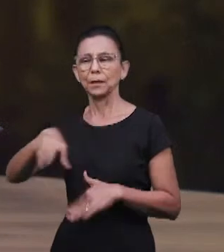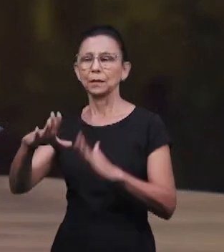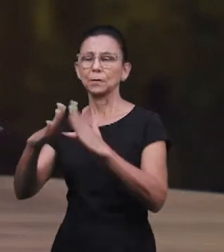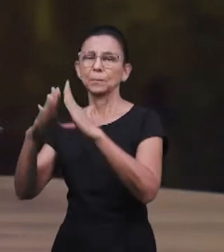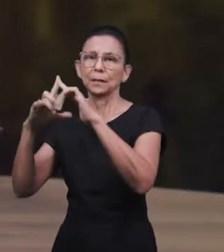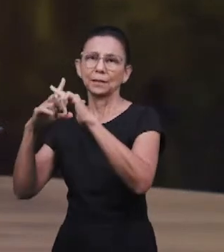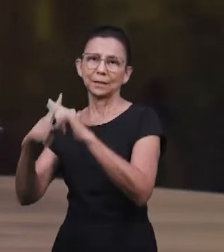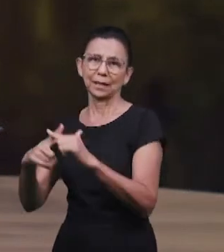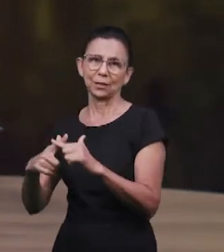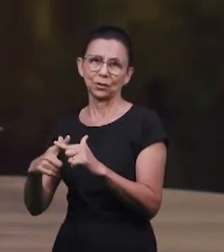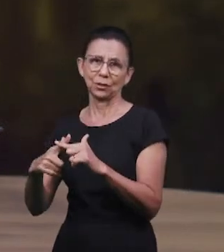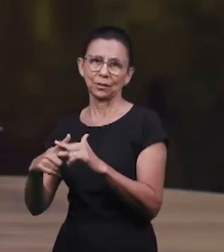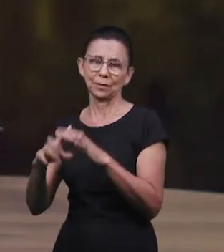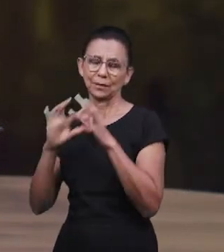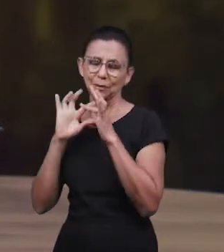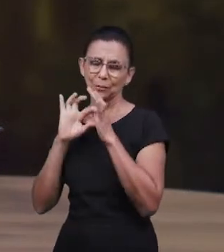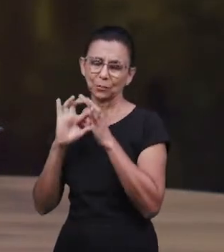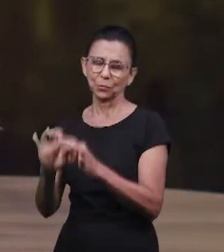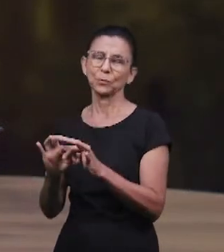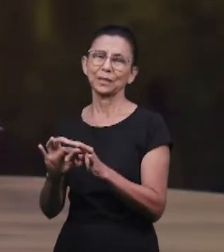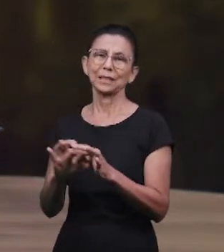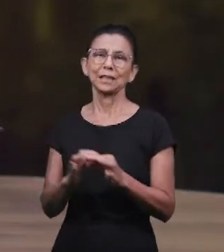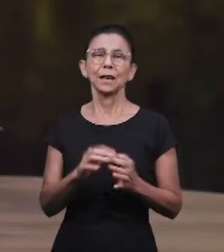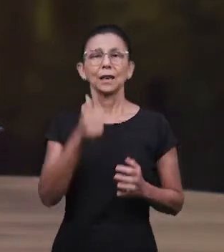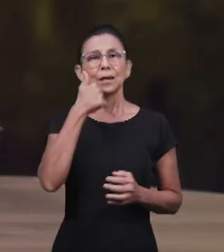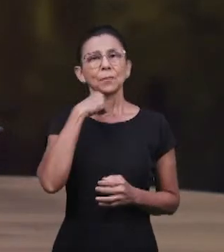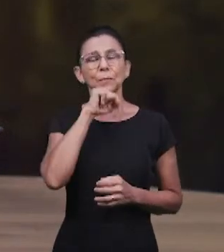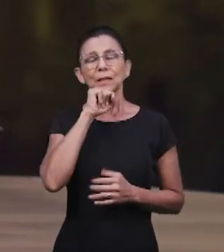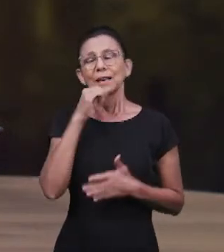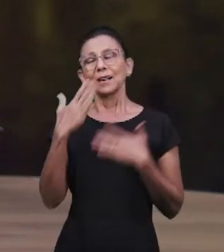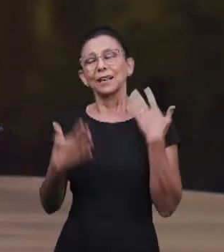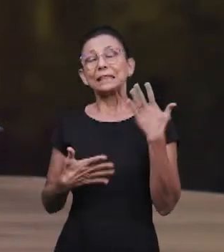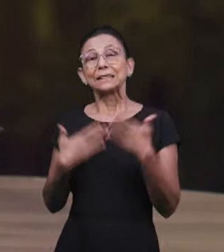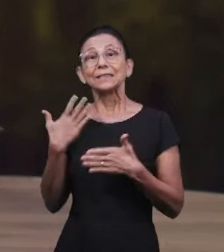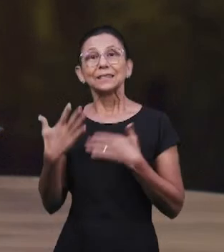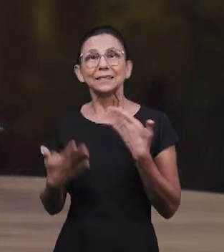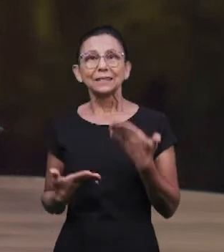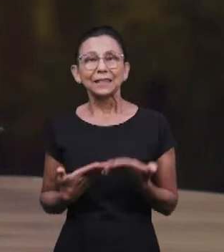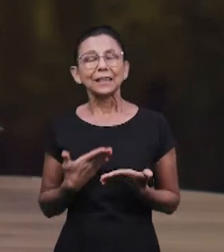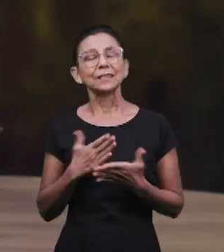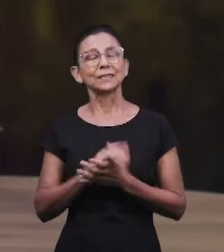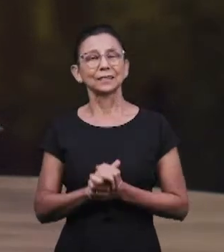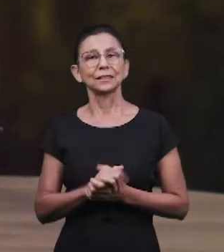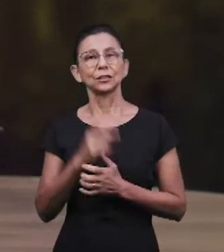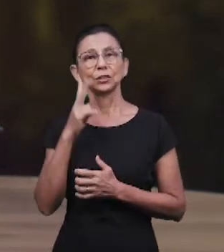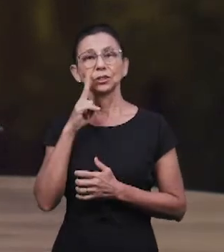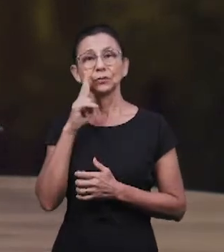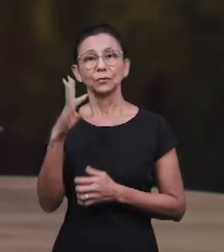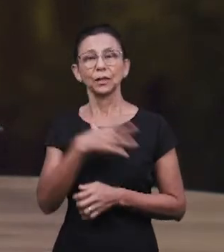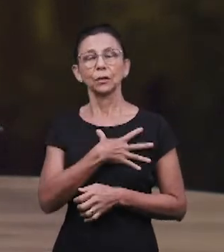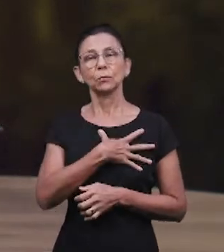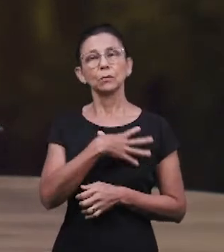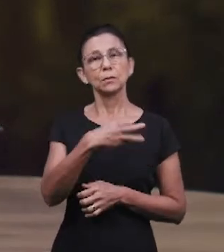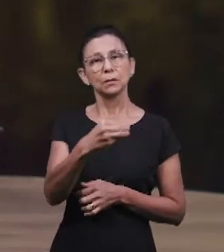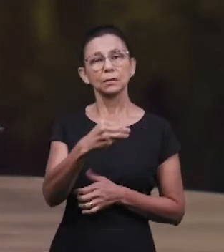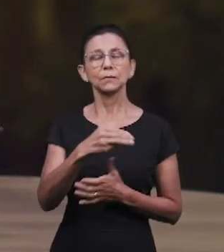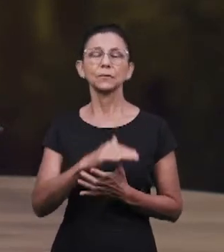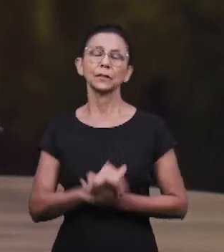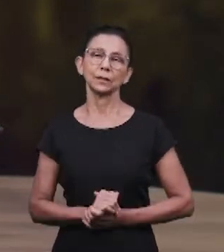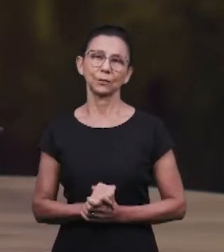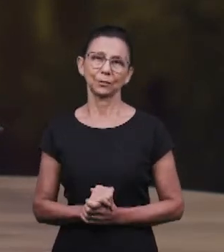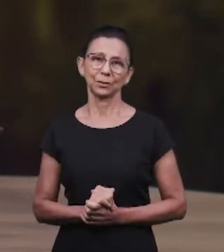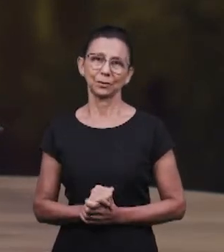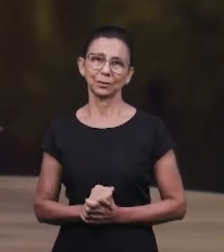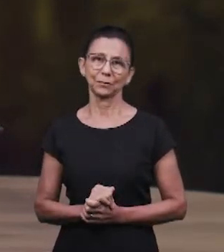É o galardão dela na terra. Aquela alegria de ver que os filhos foram educados